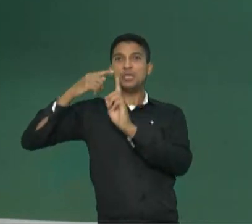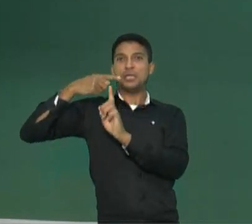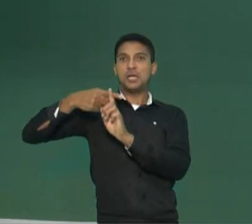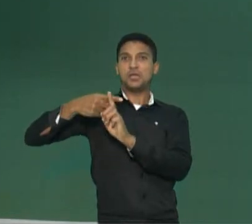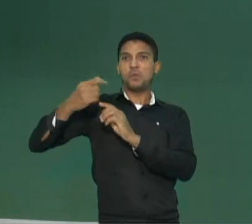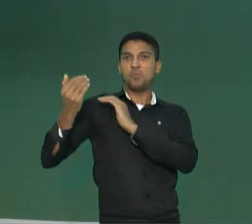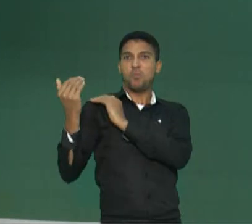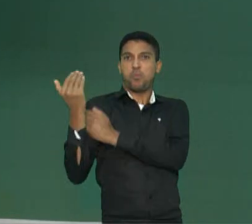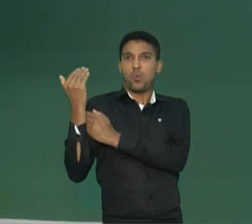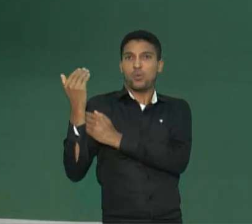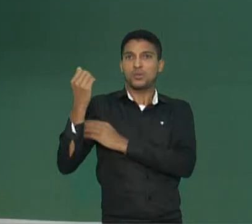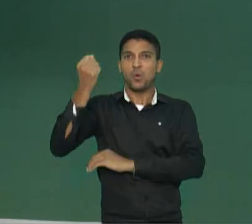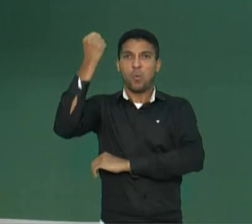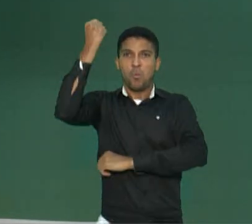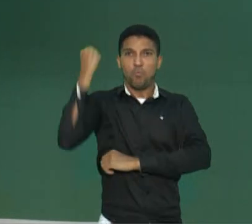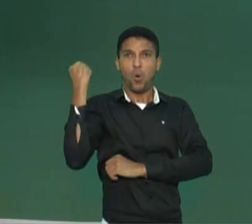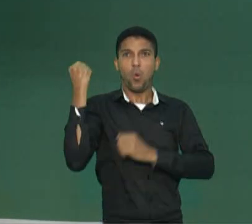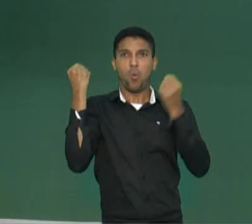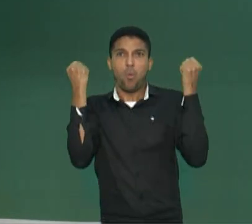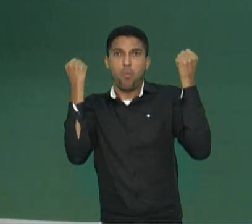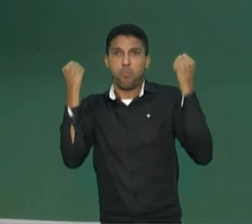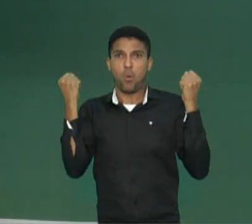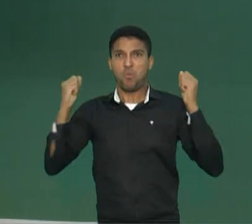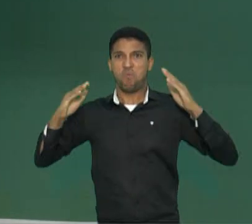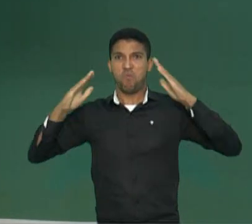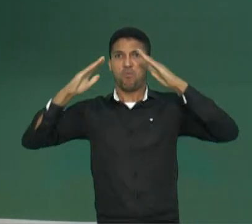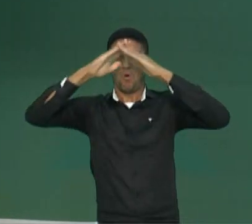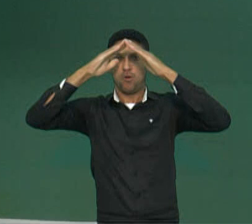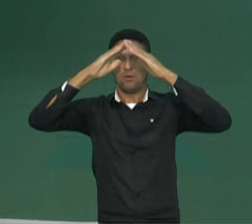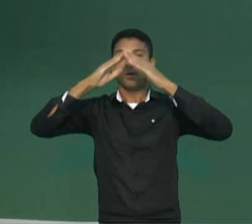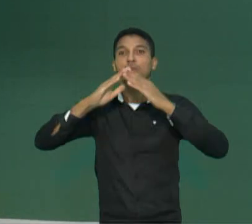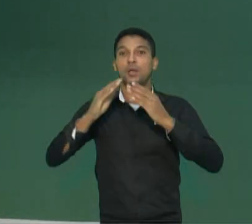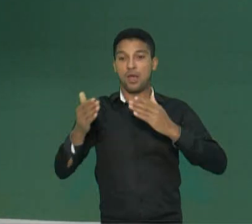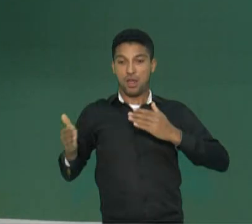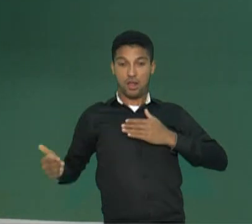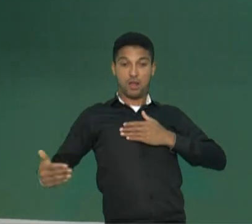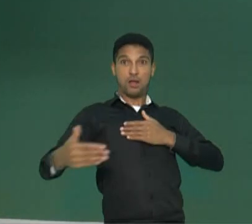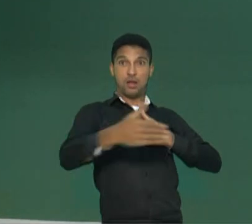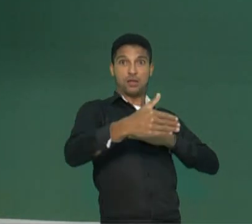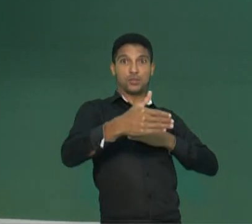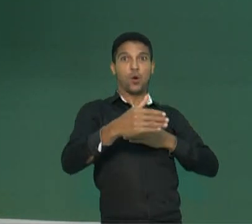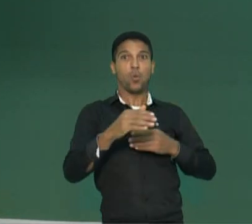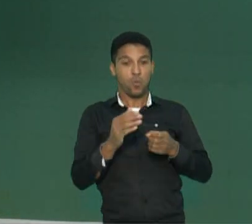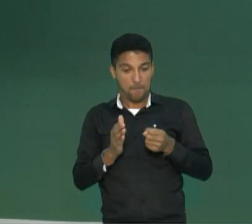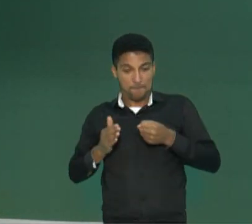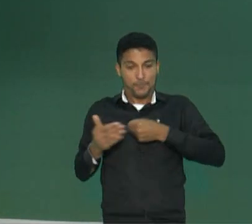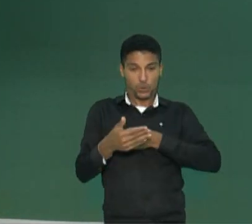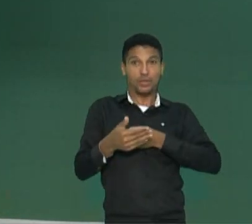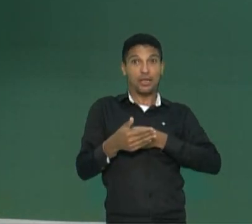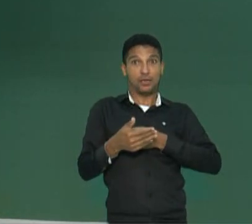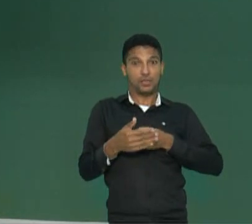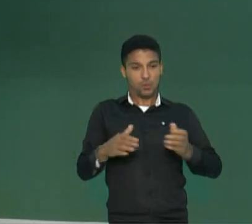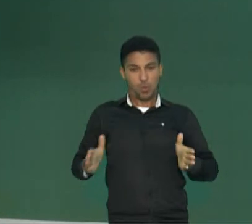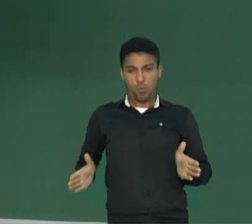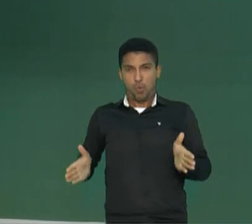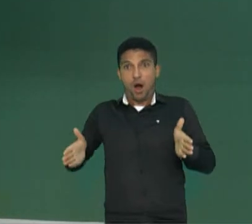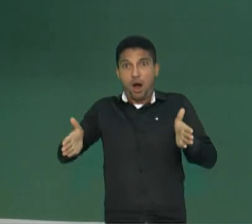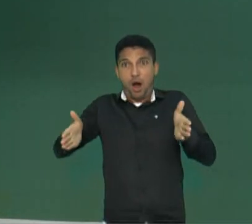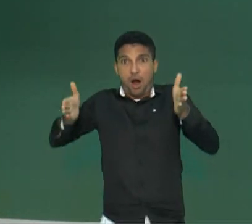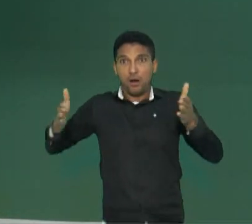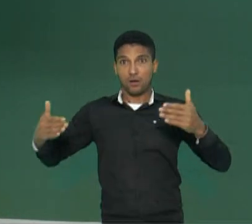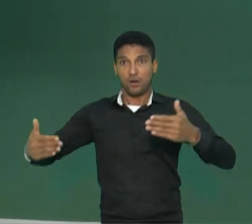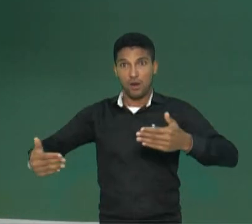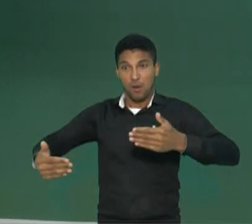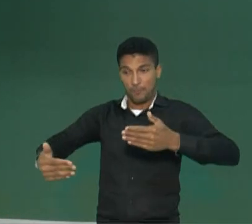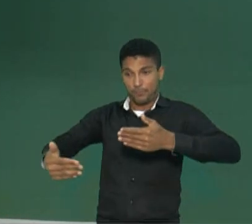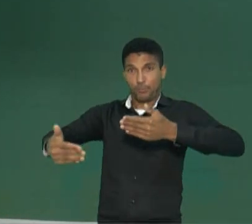esses bárbaros invasores. Então, os burgos foi aquele centro comercial, aquela camada social que surgiu nos muros, né, que eram